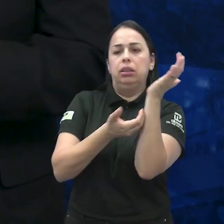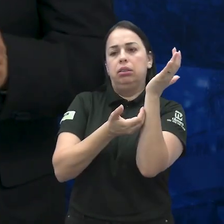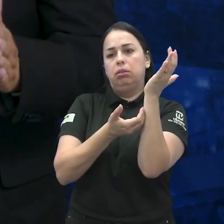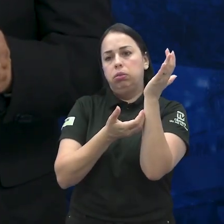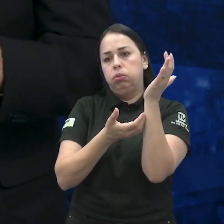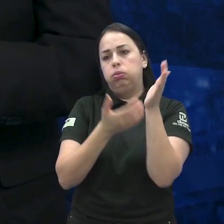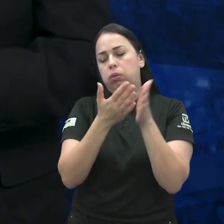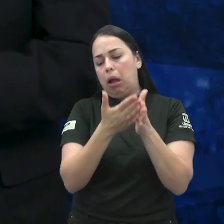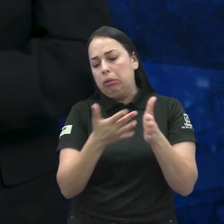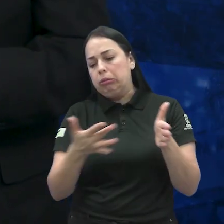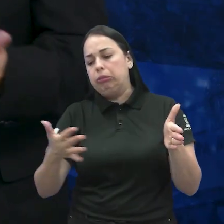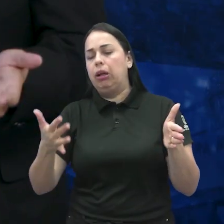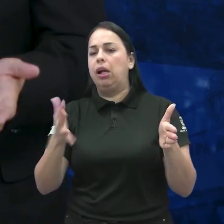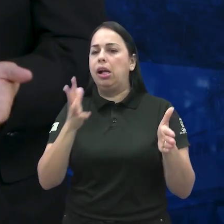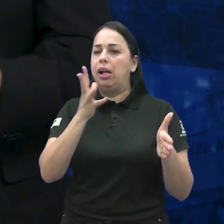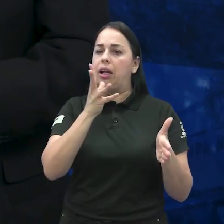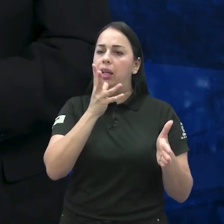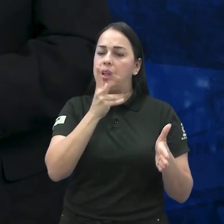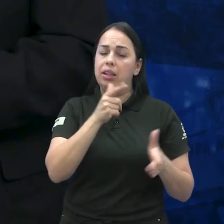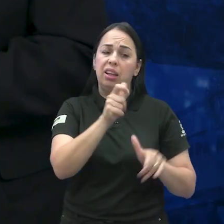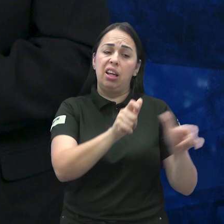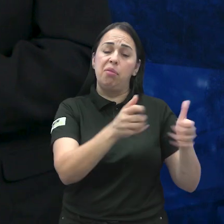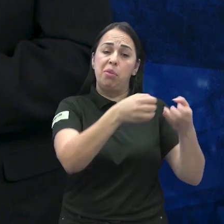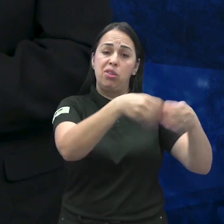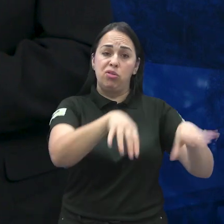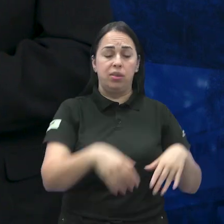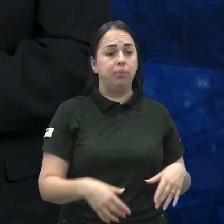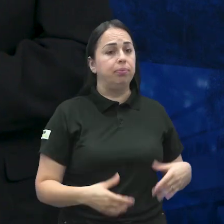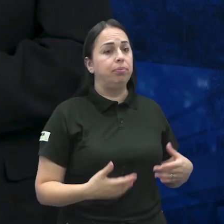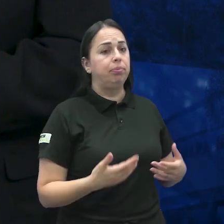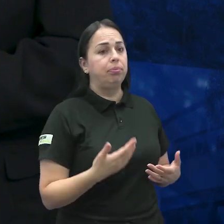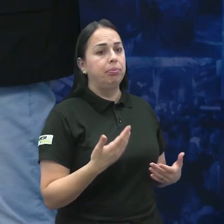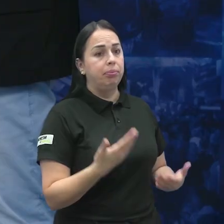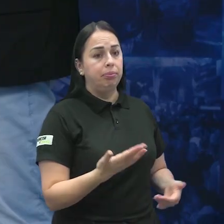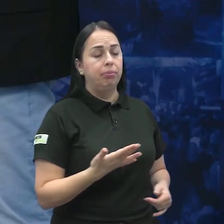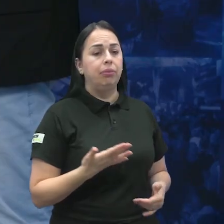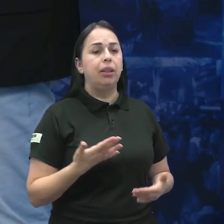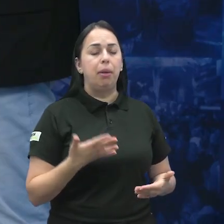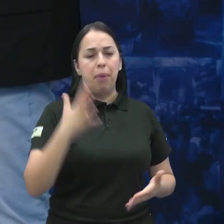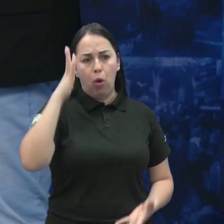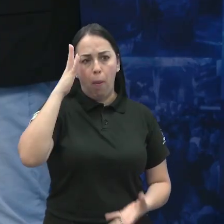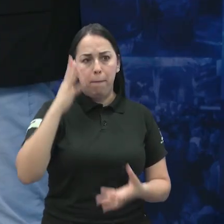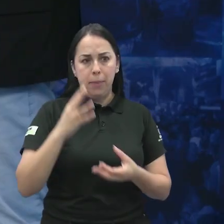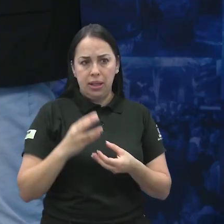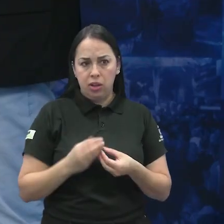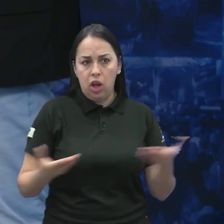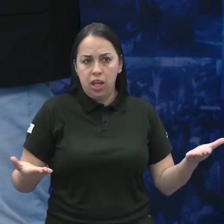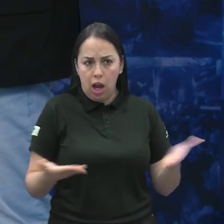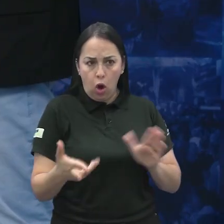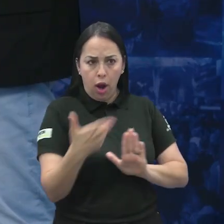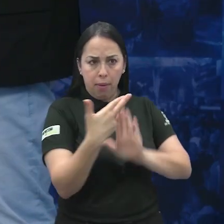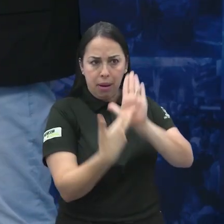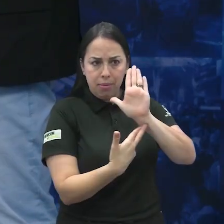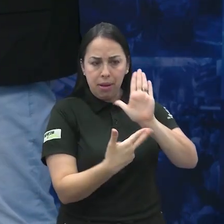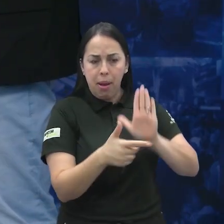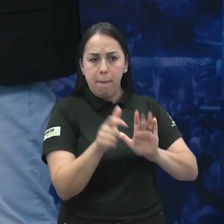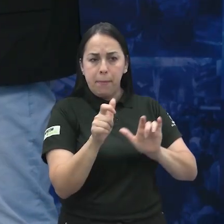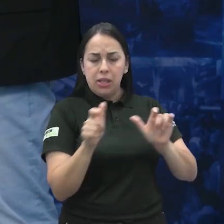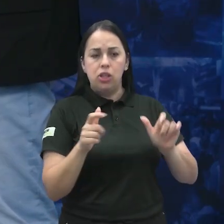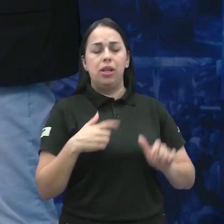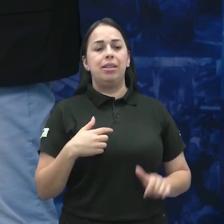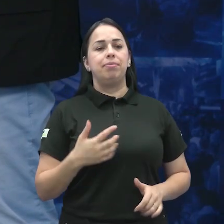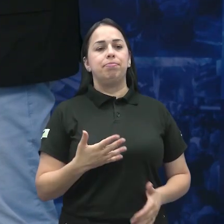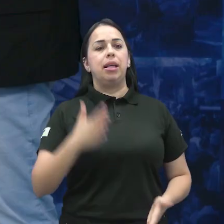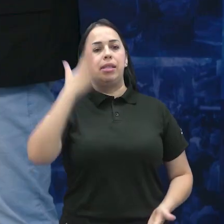que estendia demais o tempo e às vezes prejudicava os motores profissionais. E para quem está em casa entender, quais são os critérios aí para o motorista